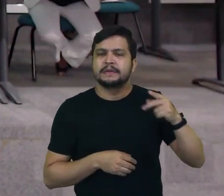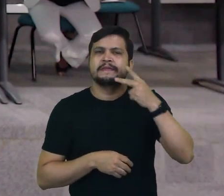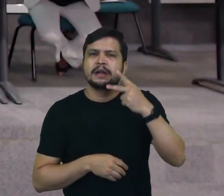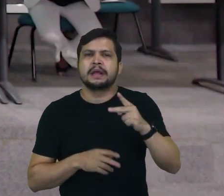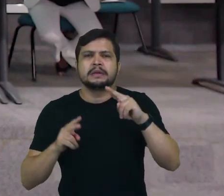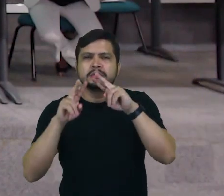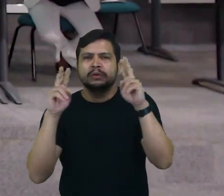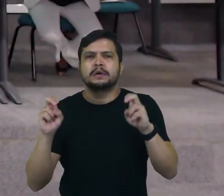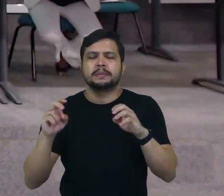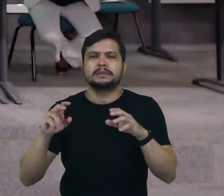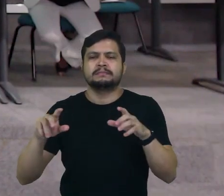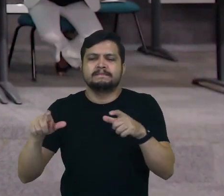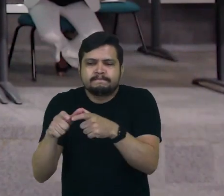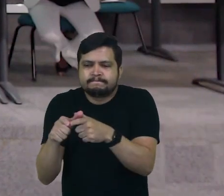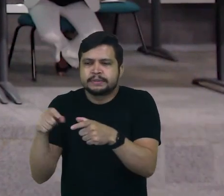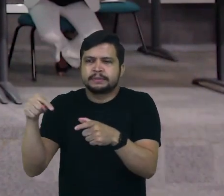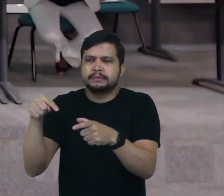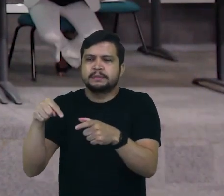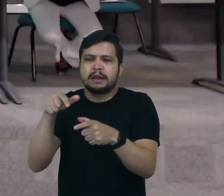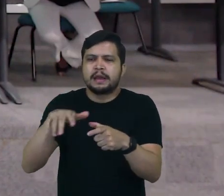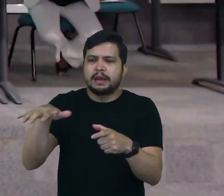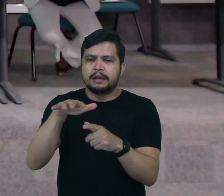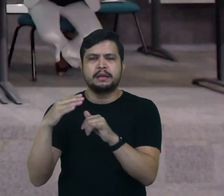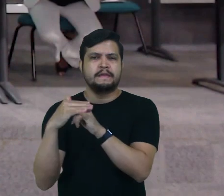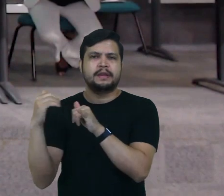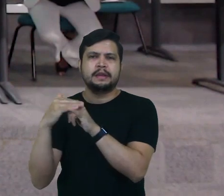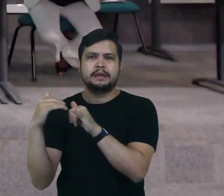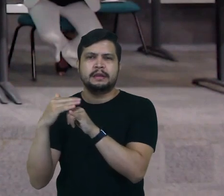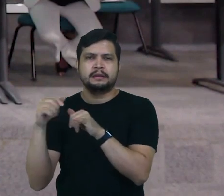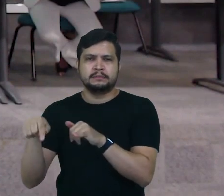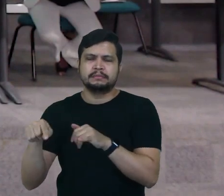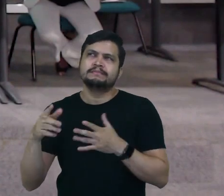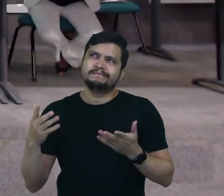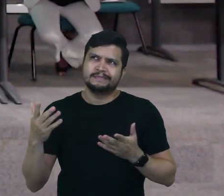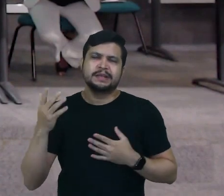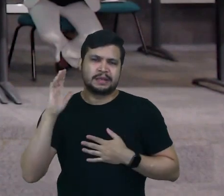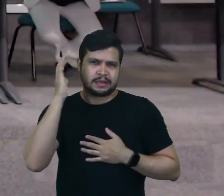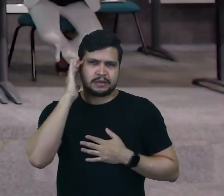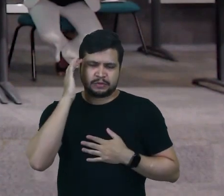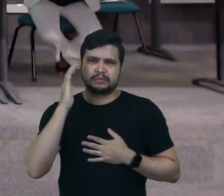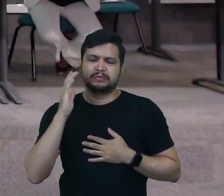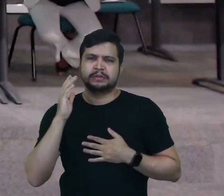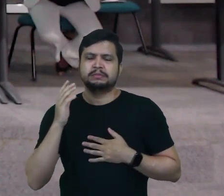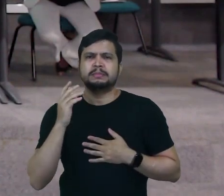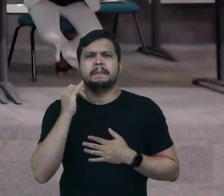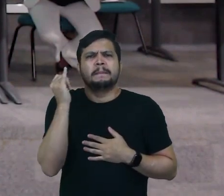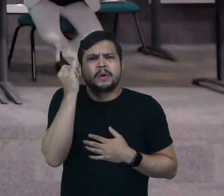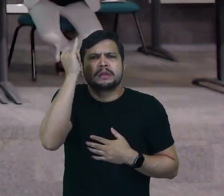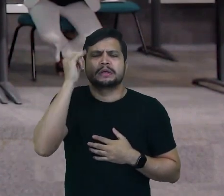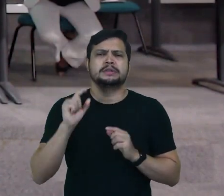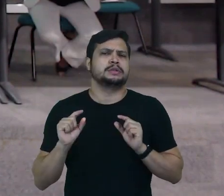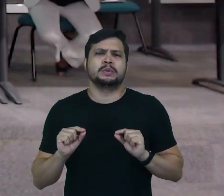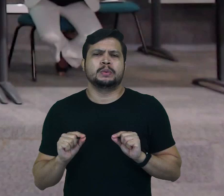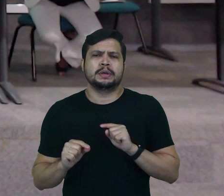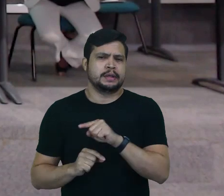sobre esse nicho do veganismo, um ponto crucial que acho que a gente tem que levar